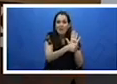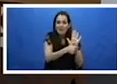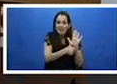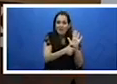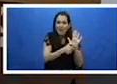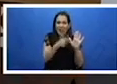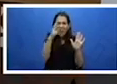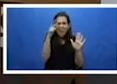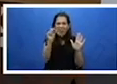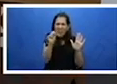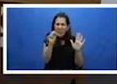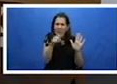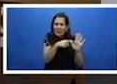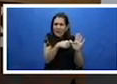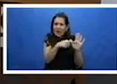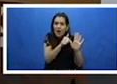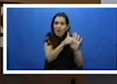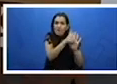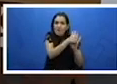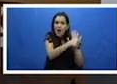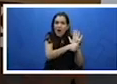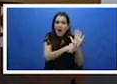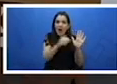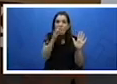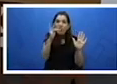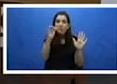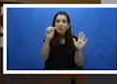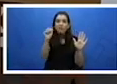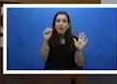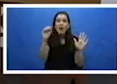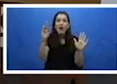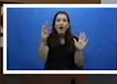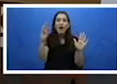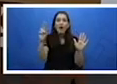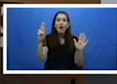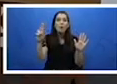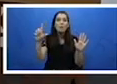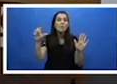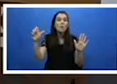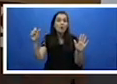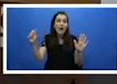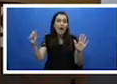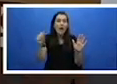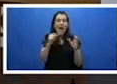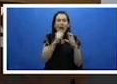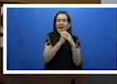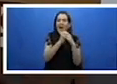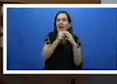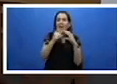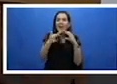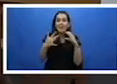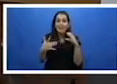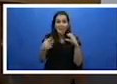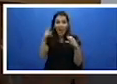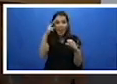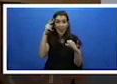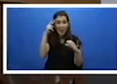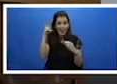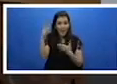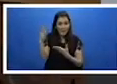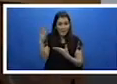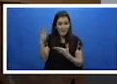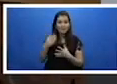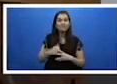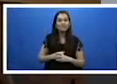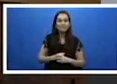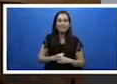é fábula? Vocês lembram quais são as características da fábula? Sim, né? A fábula é